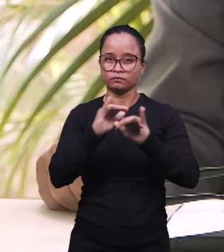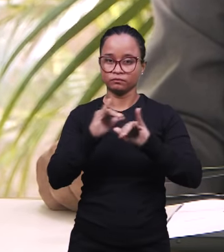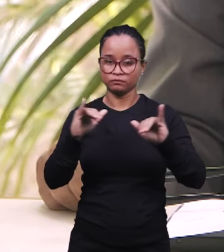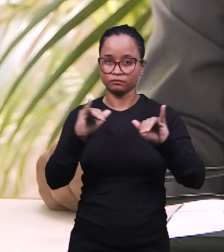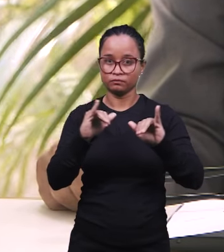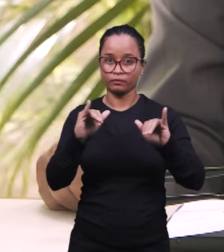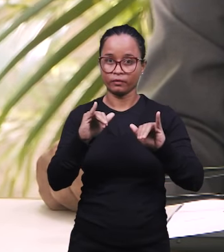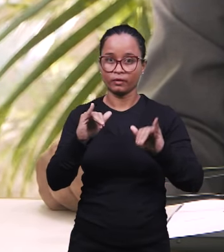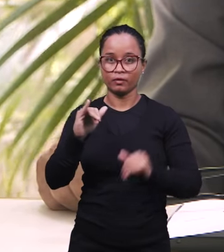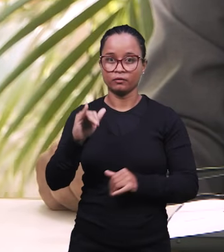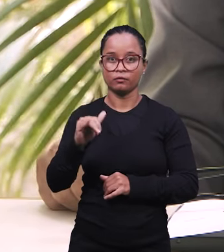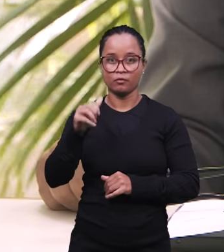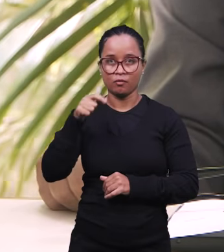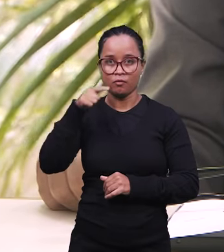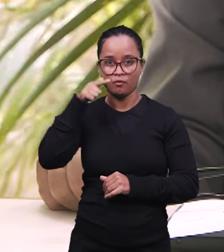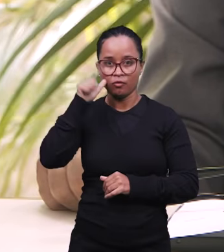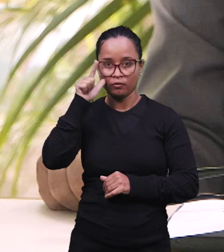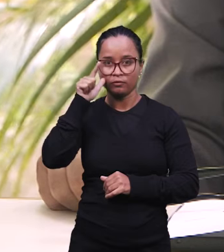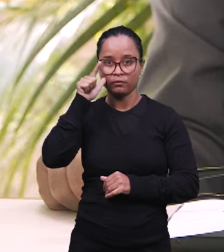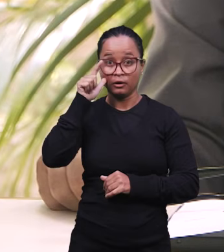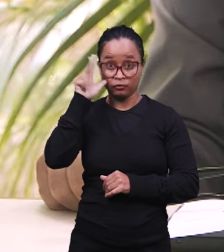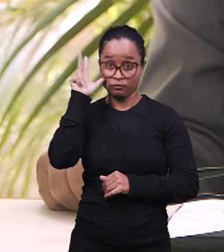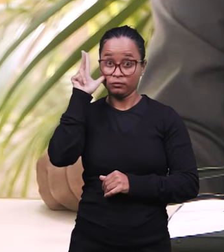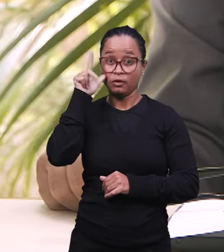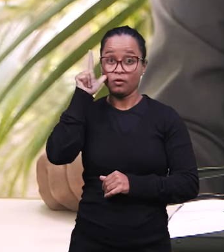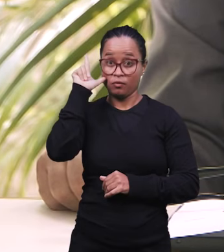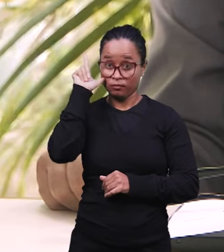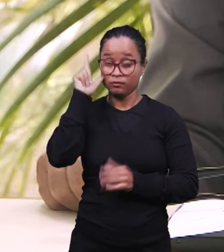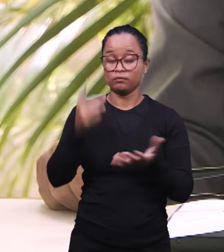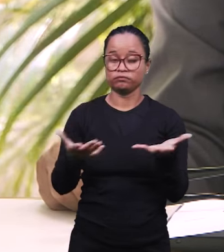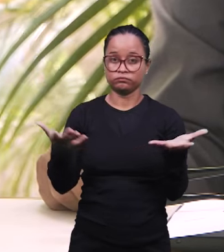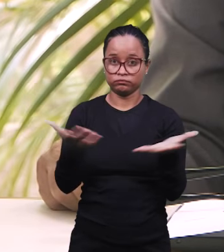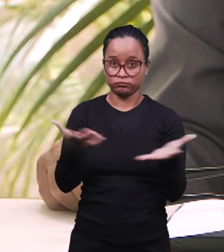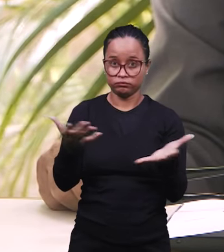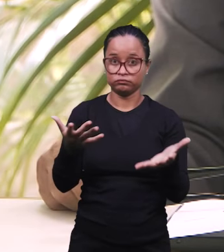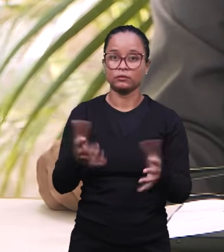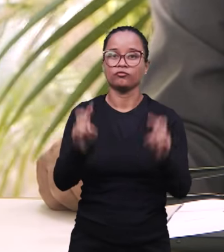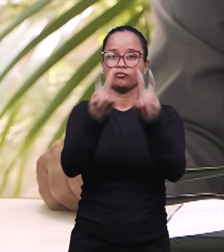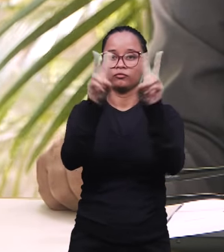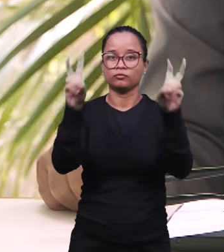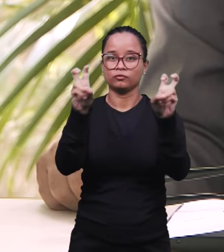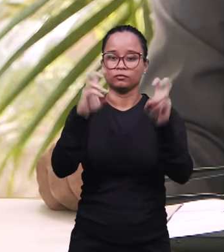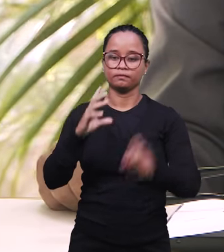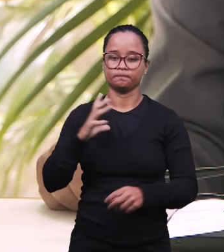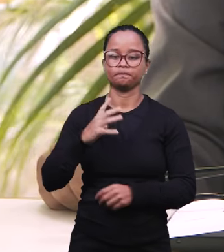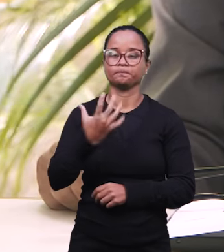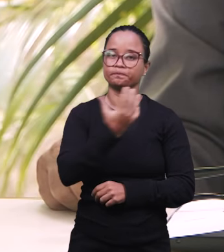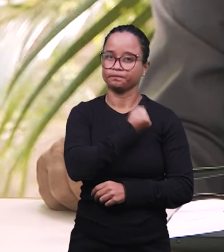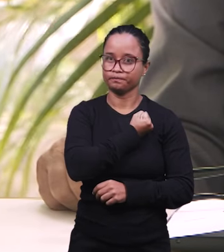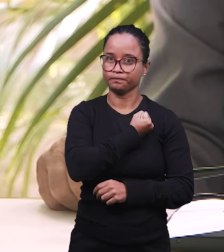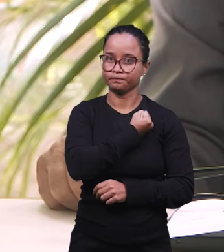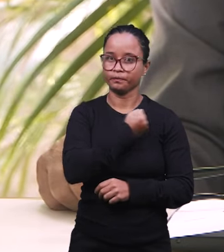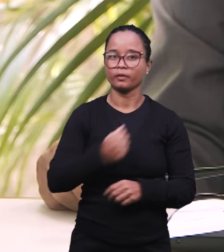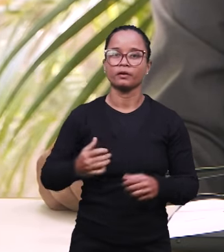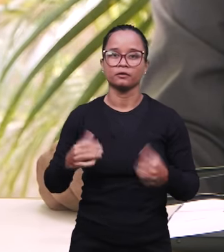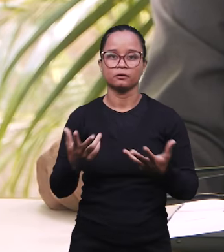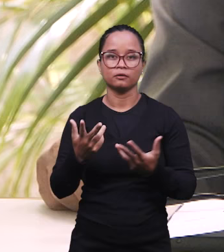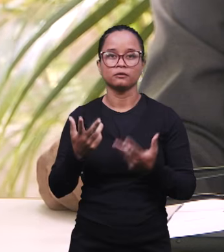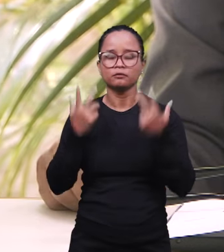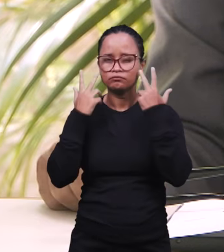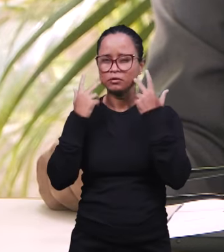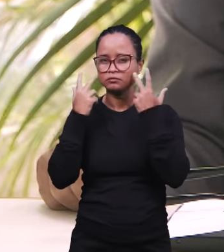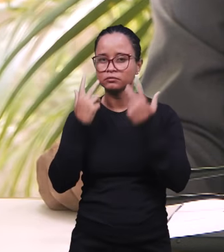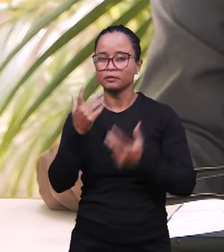transmitido anteontem, também ontem e hoje é o assunto sobre salvação. E